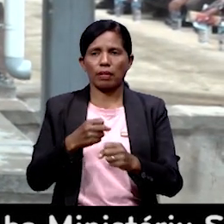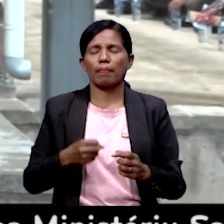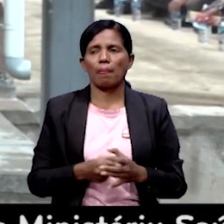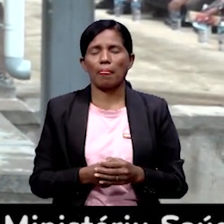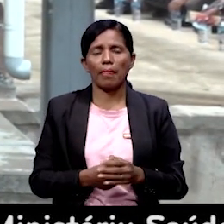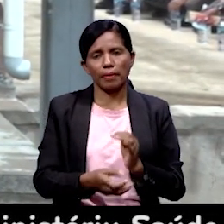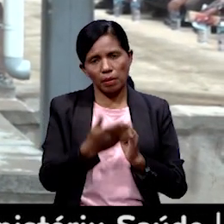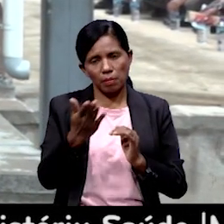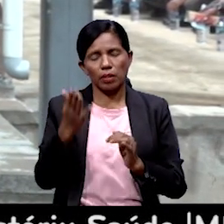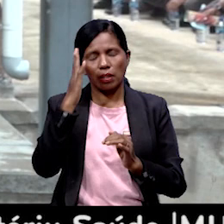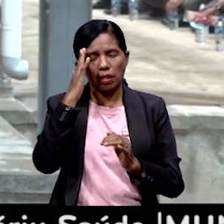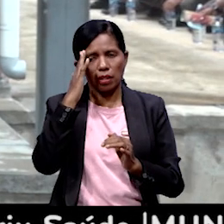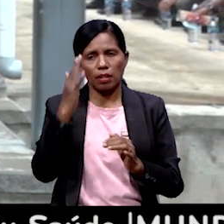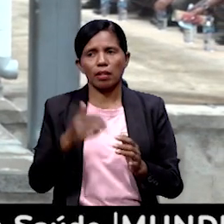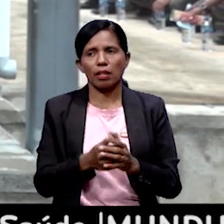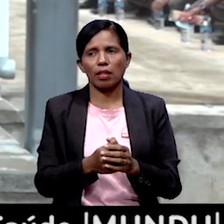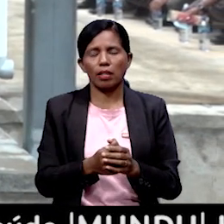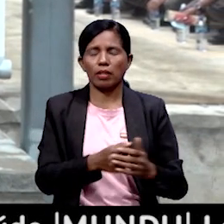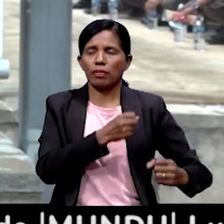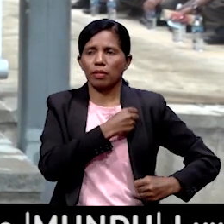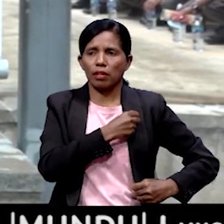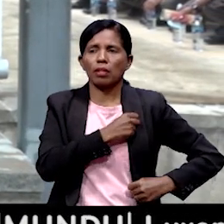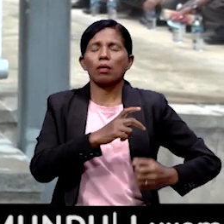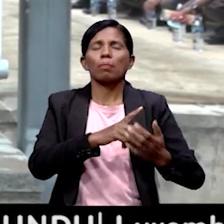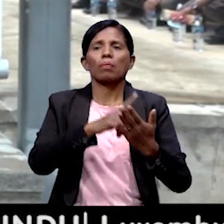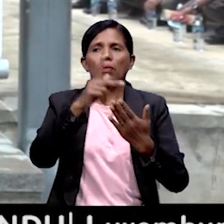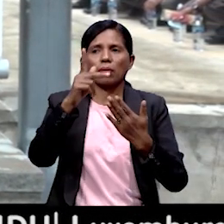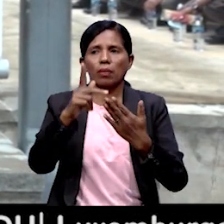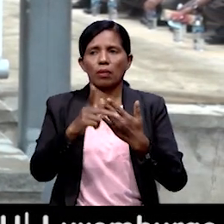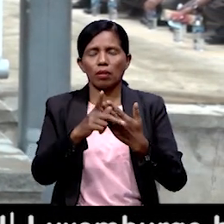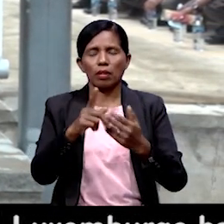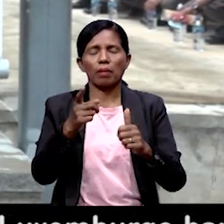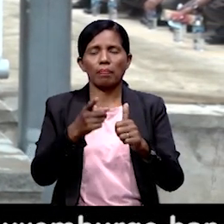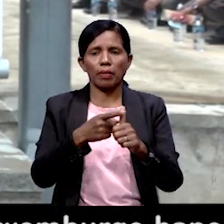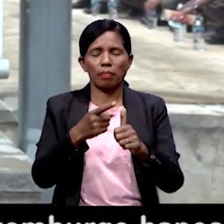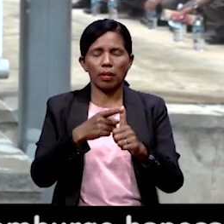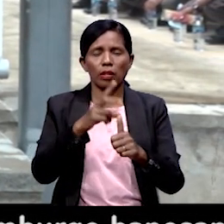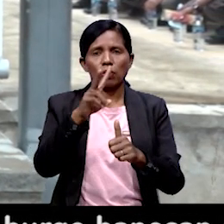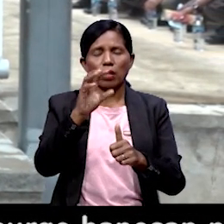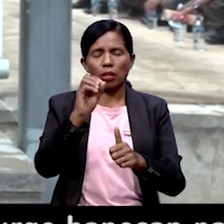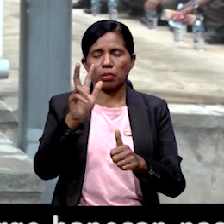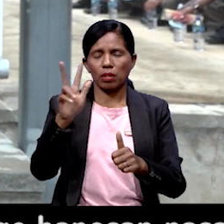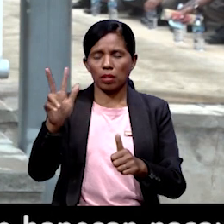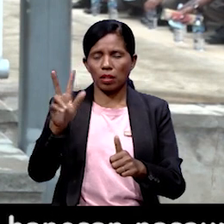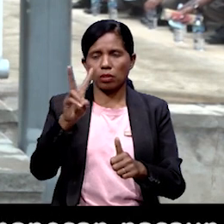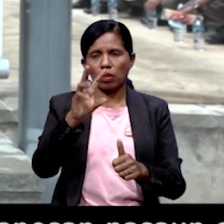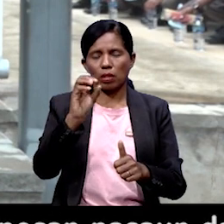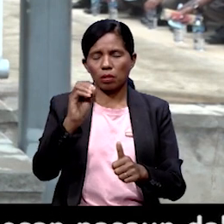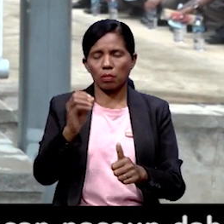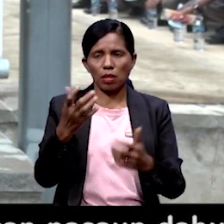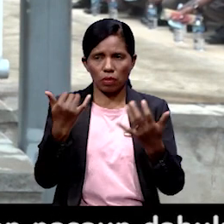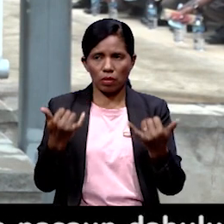está bom, Hatene, que está, Forças Armadas, né, programa, né, desde início, 2003, to agora nene ami fokoli